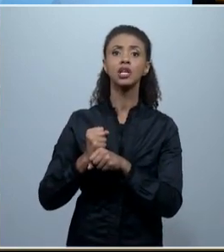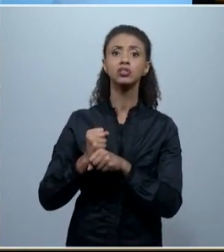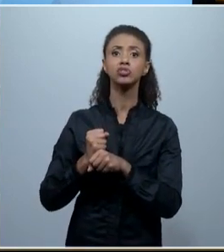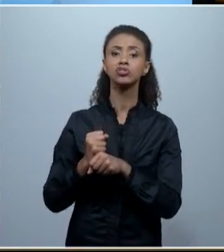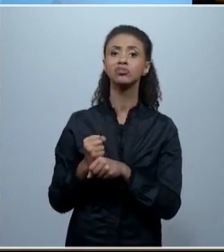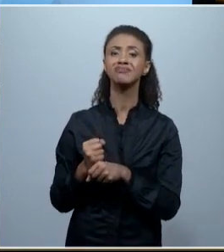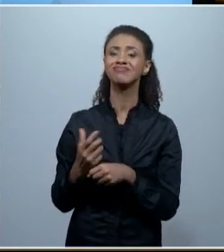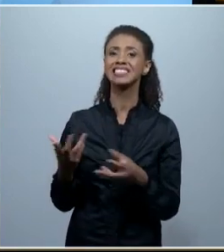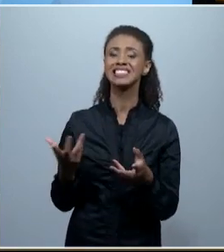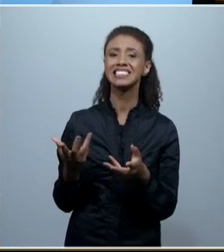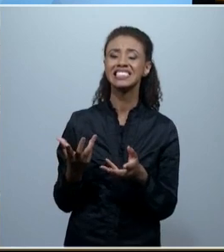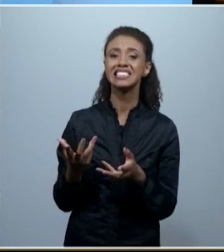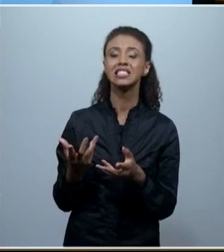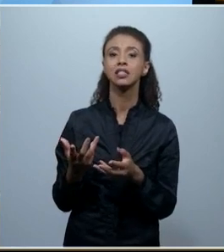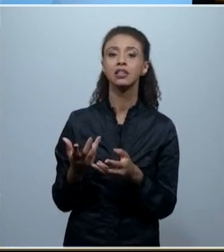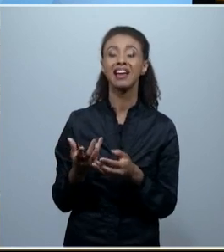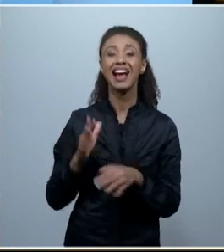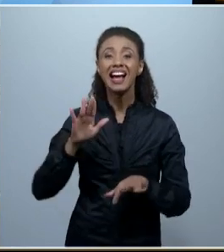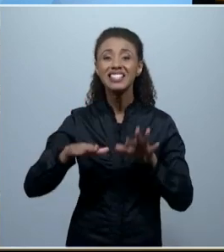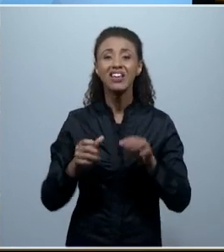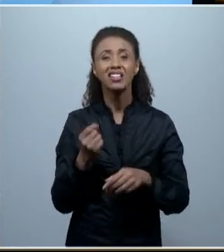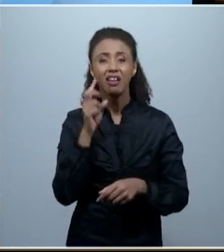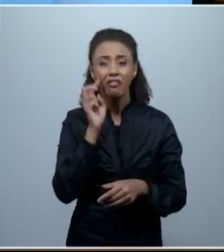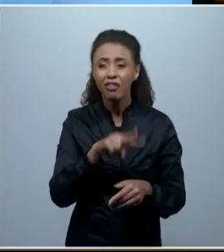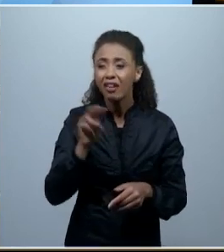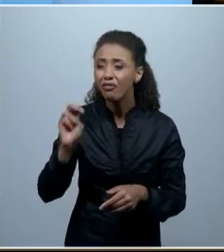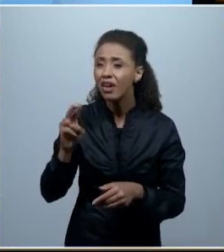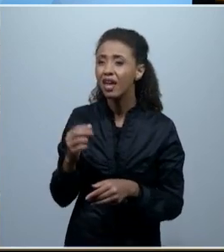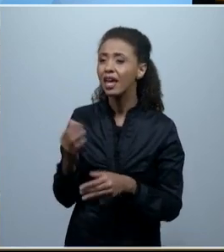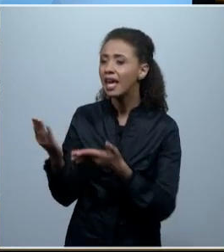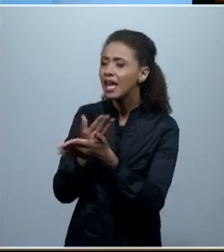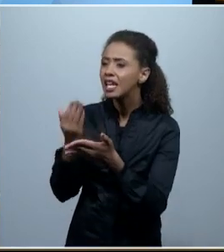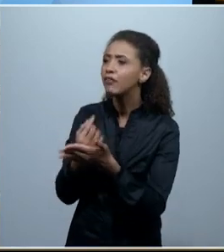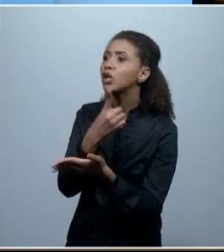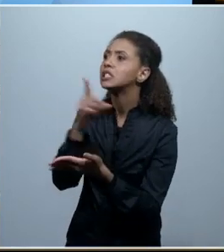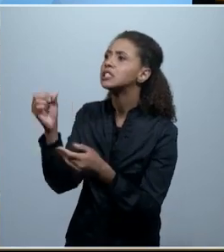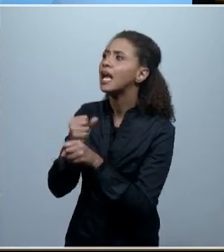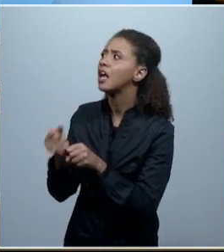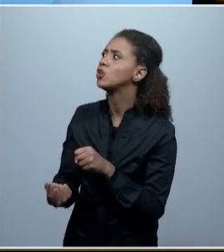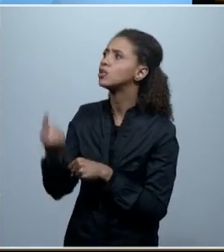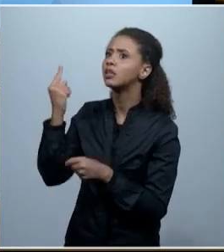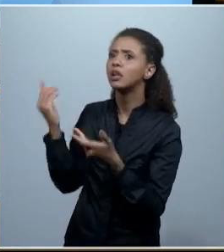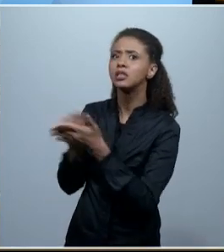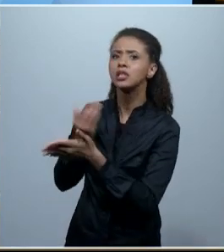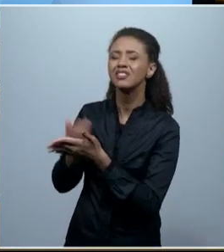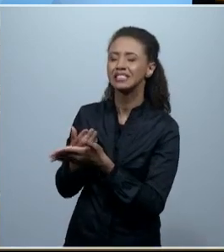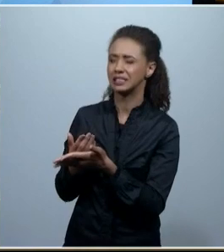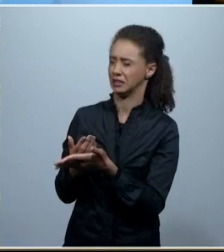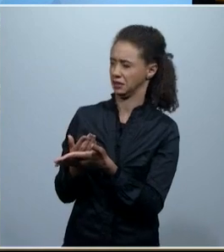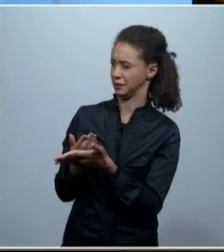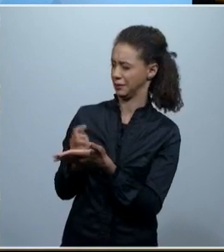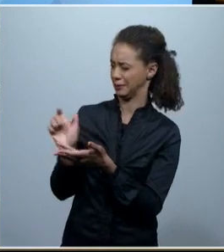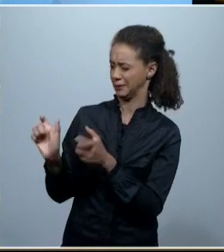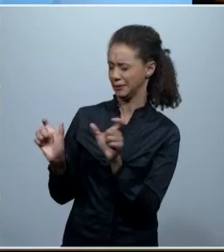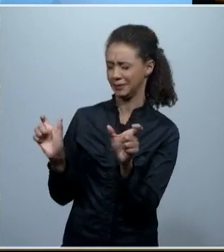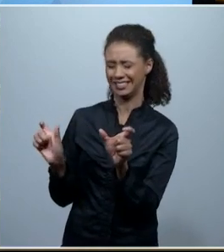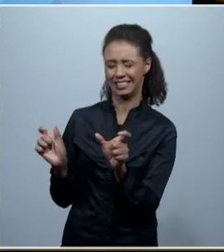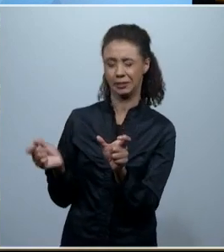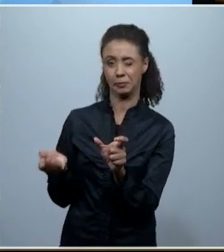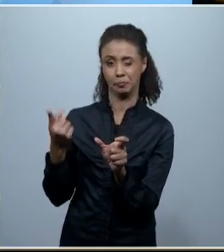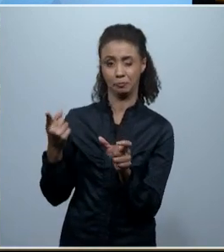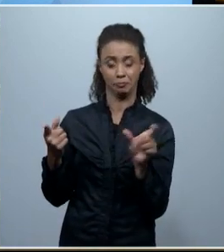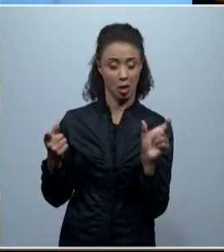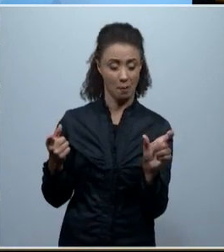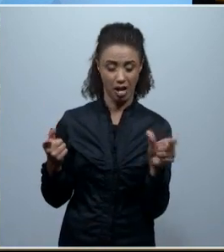língua mudou o jeito de fazer as coisas mudou etc mas há a a geometria tem um pouco esse esse